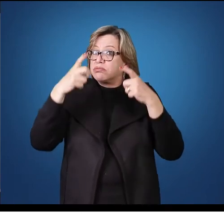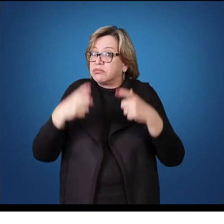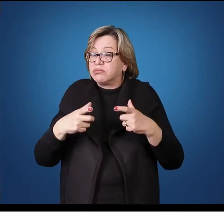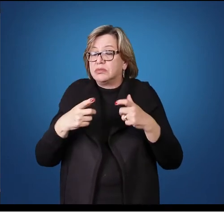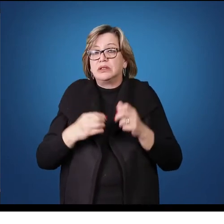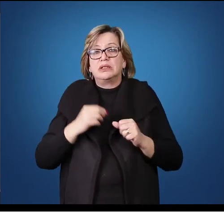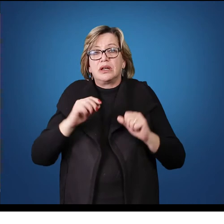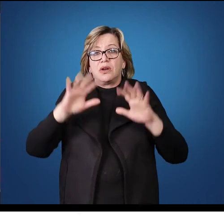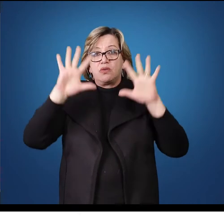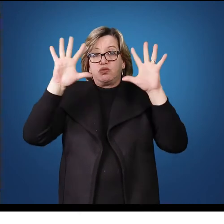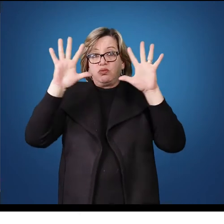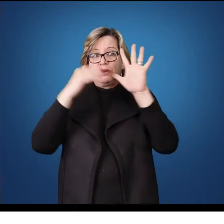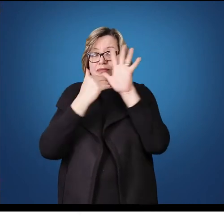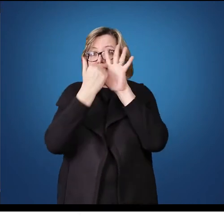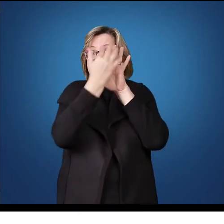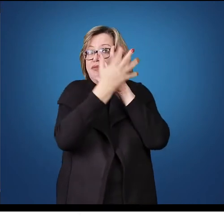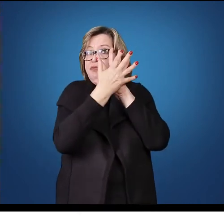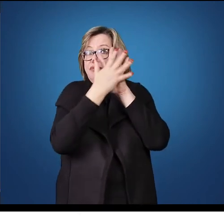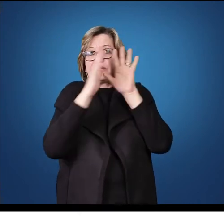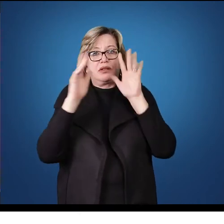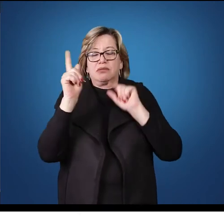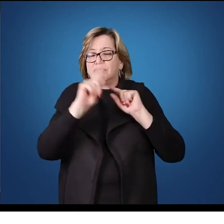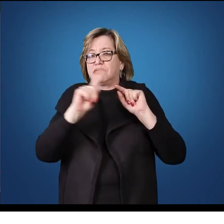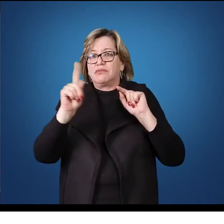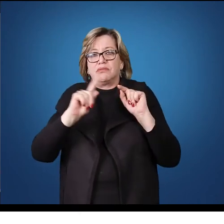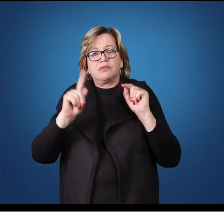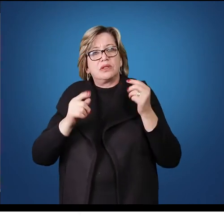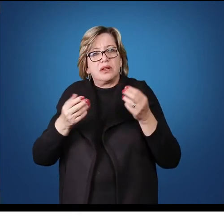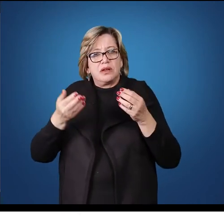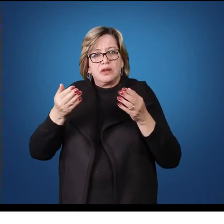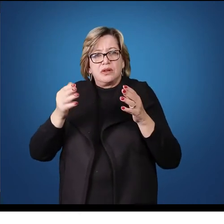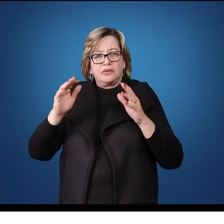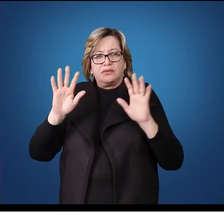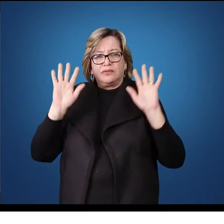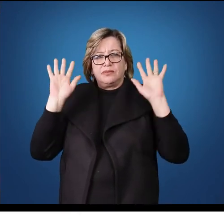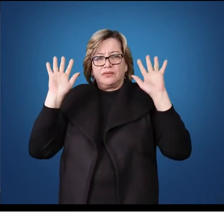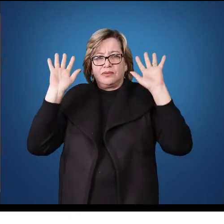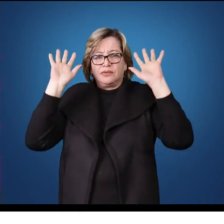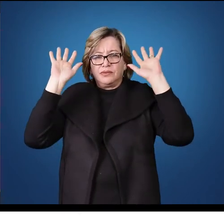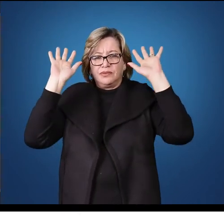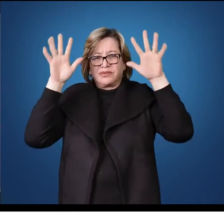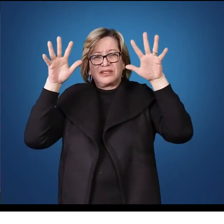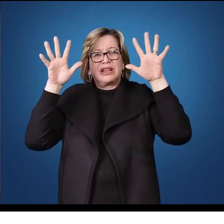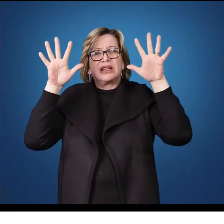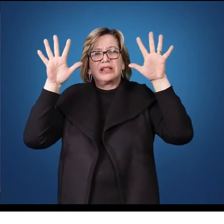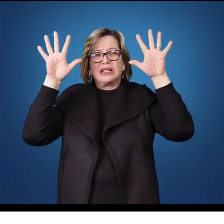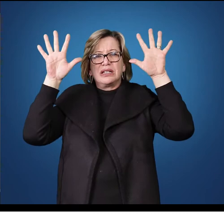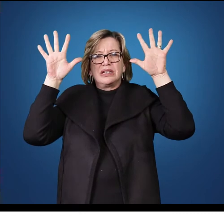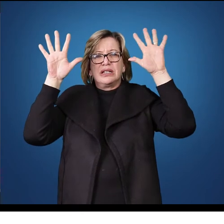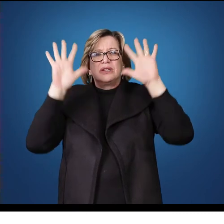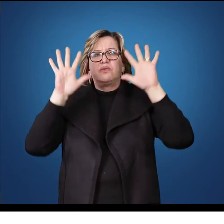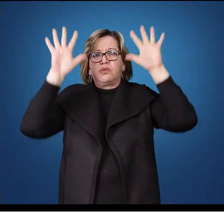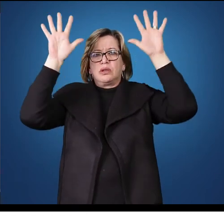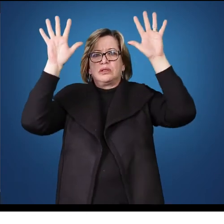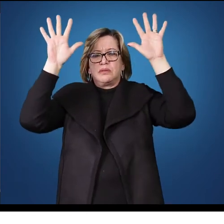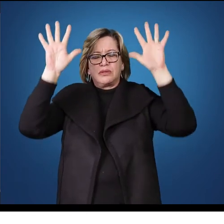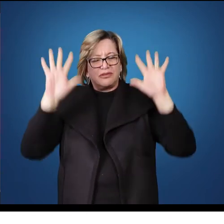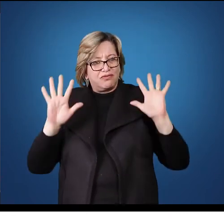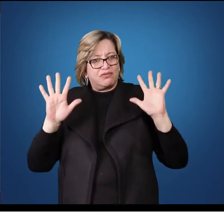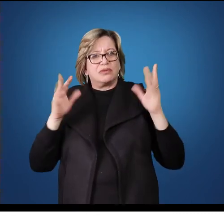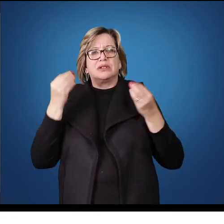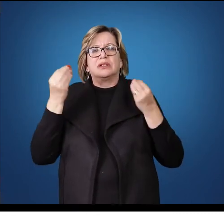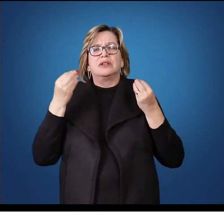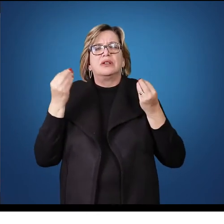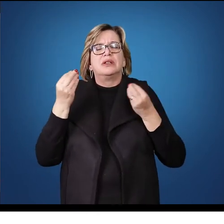com os dedos bem abertos, não jogar de trás para frente, mas simplesmente colocar por cima do bordo da rede e depois voltar